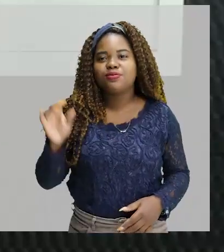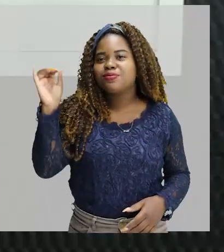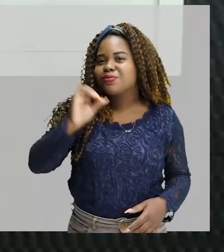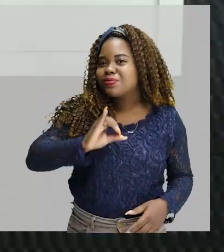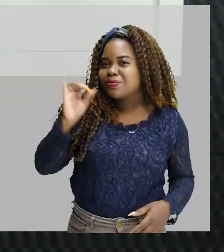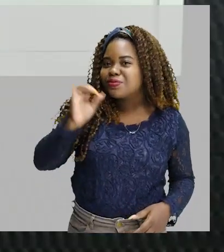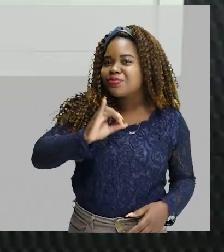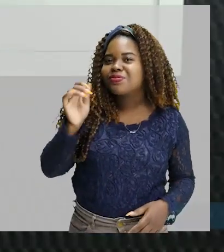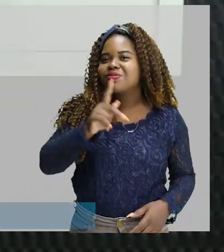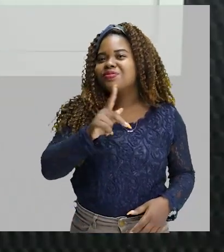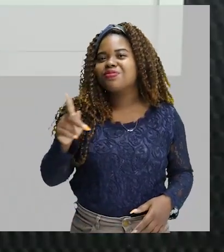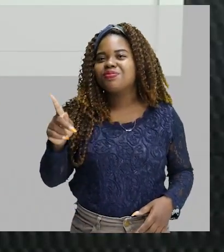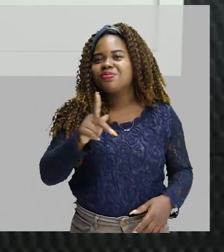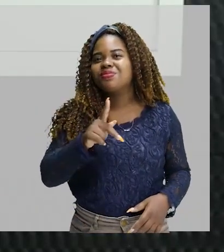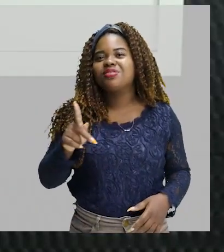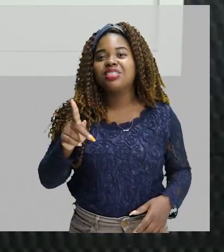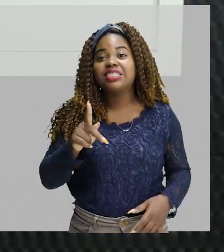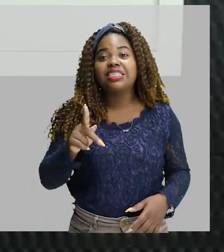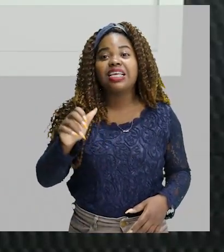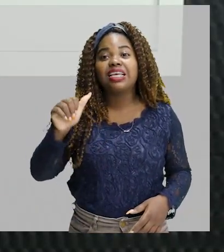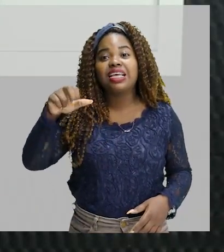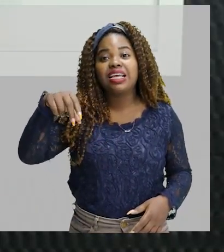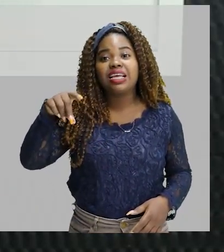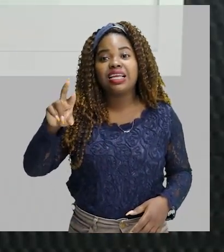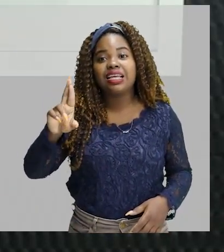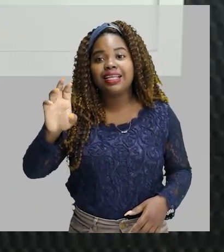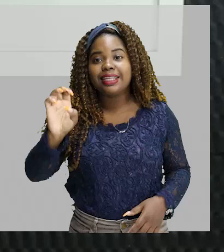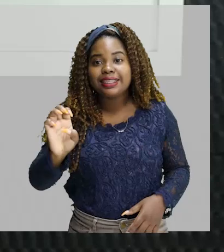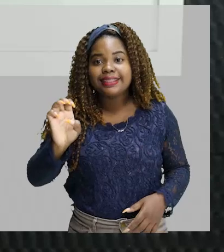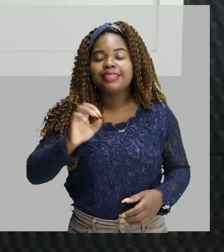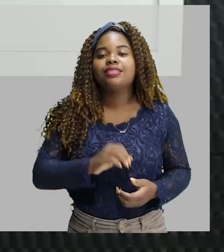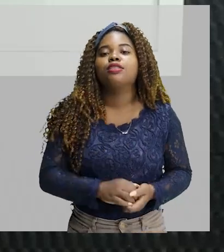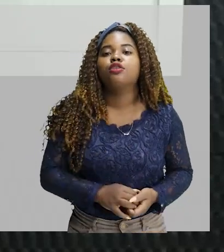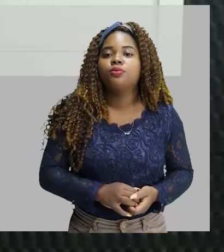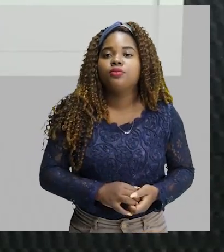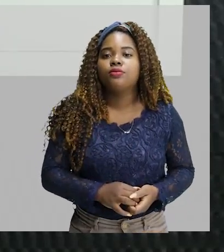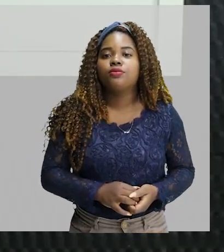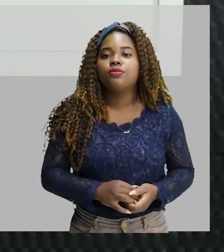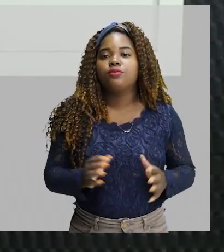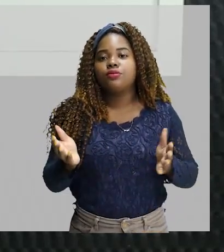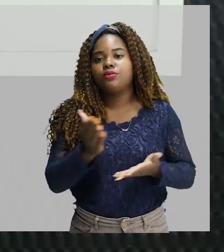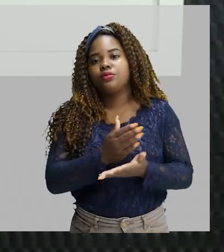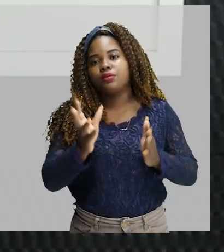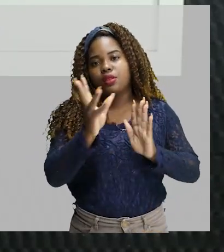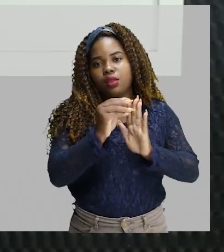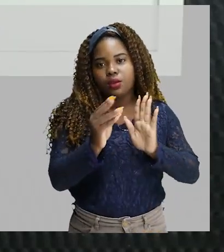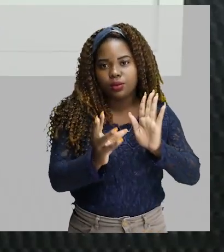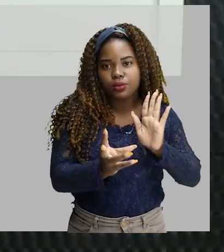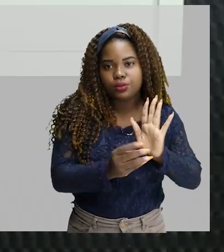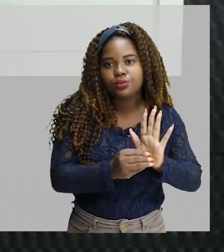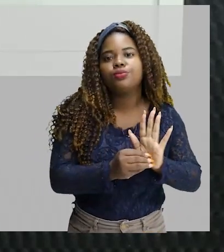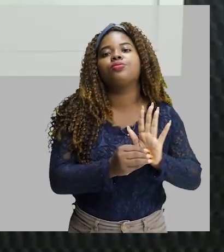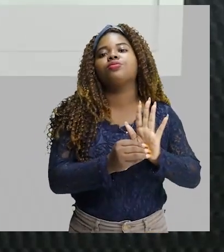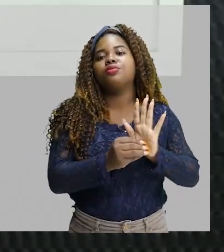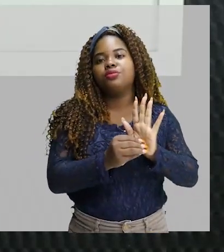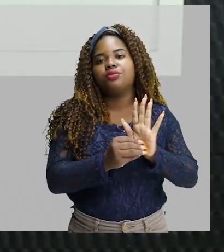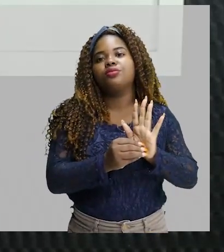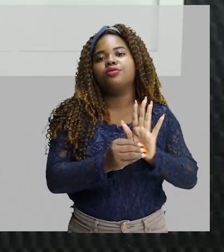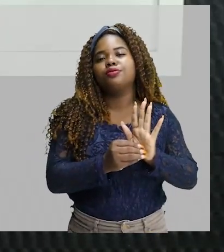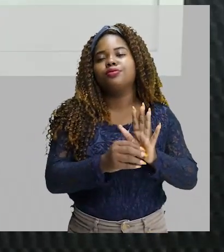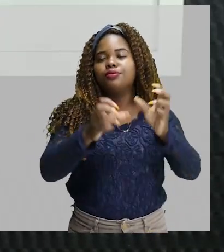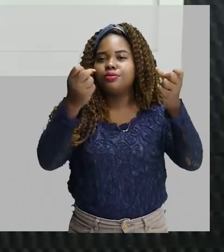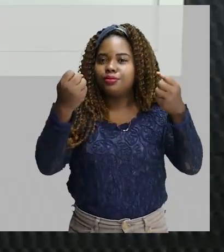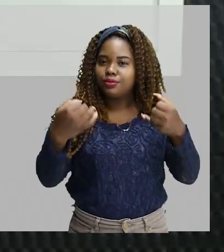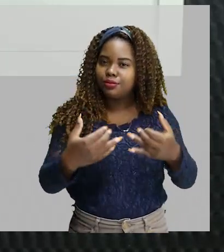Fala, meus queridos alunos, mais uma vez aqui com vocês, professor André Luiz, trazendo alguns conteúdos para serem aí abordados com vocês